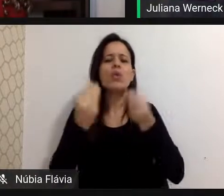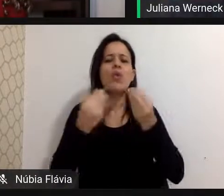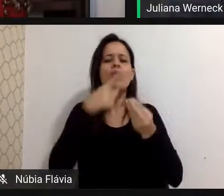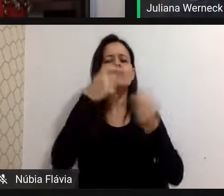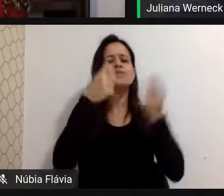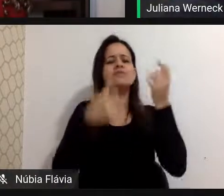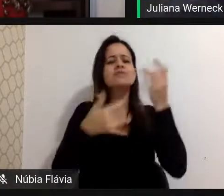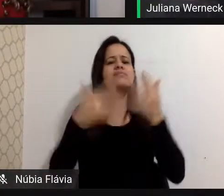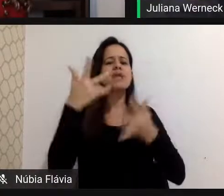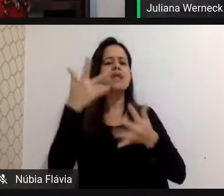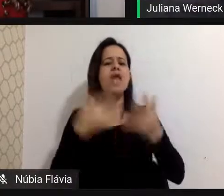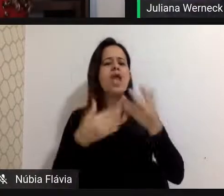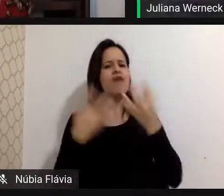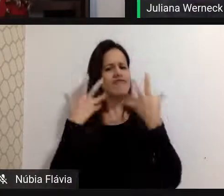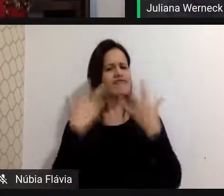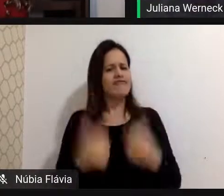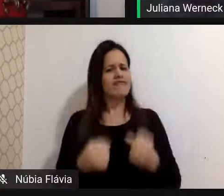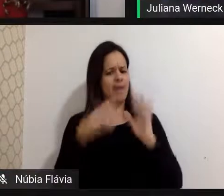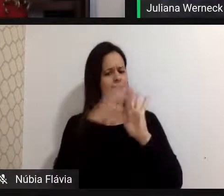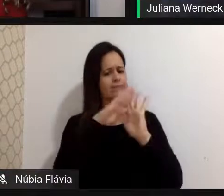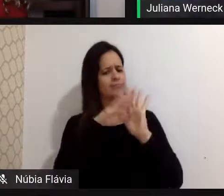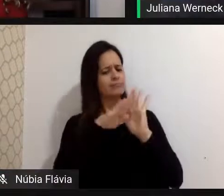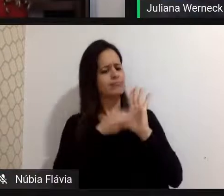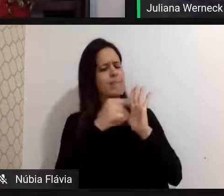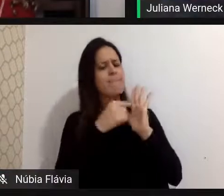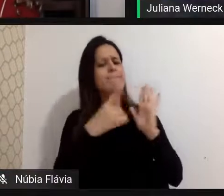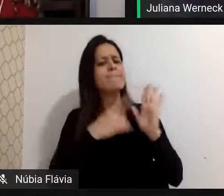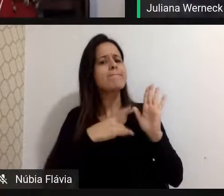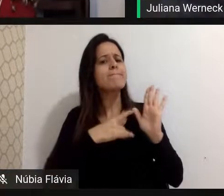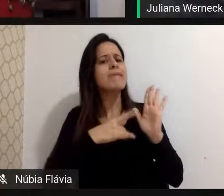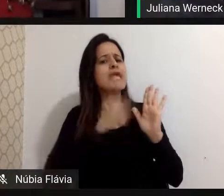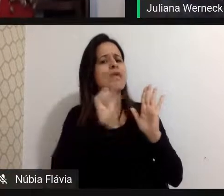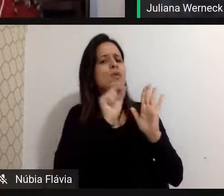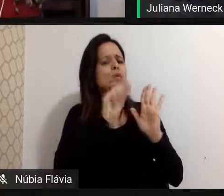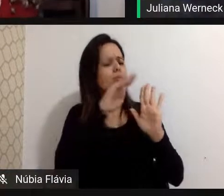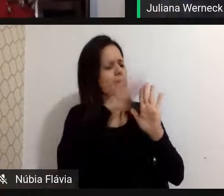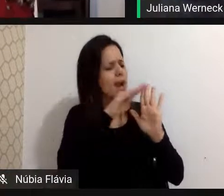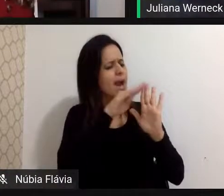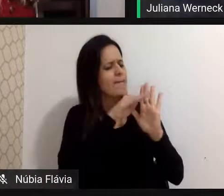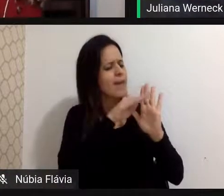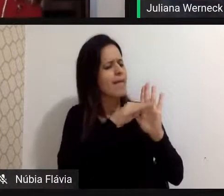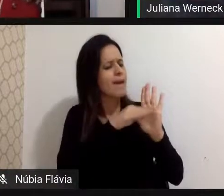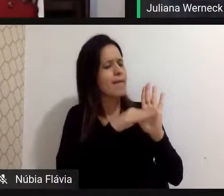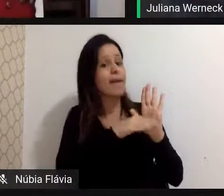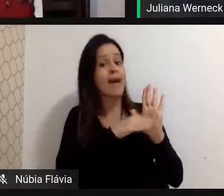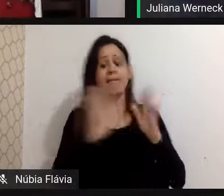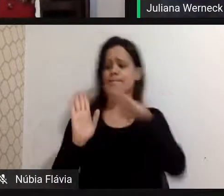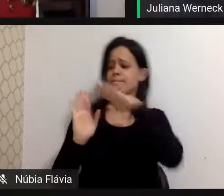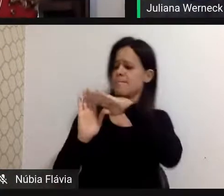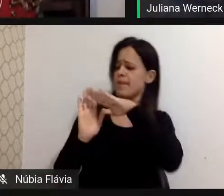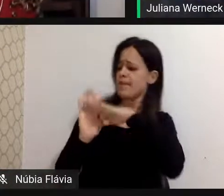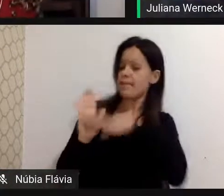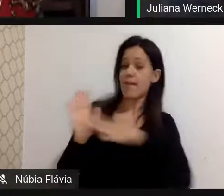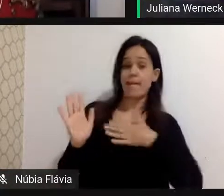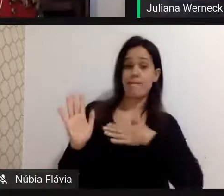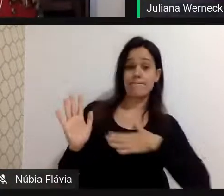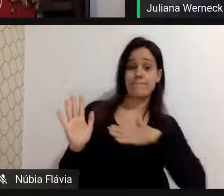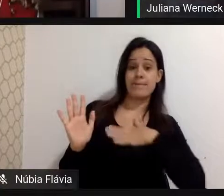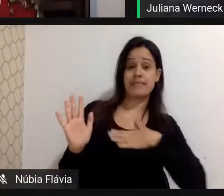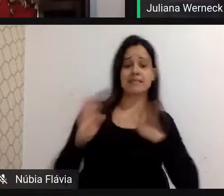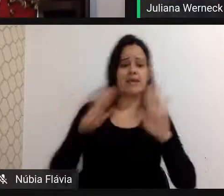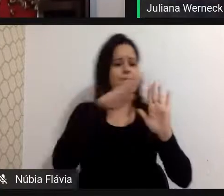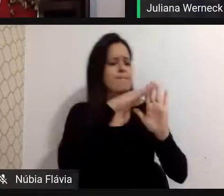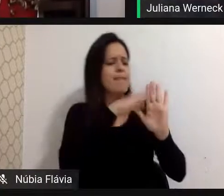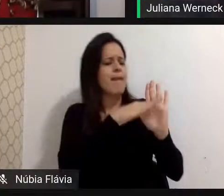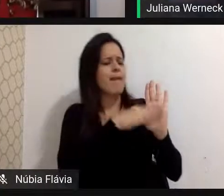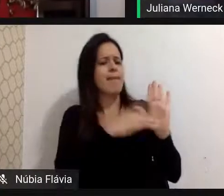vamos colocar no papel e vamos colocar os prazeres e as dores e o que eu tenho, quais são as minhas